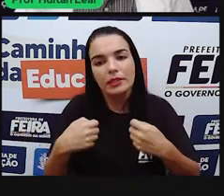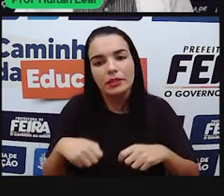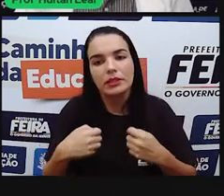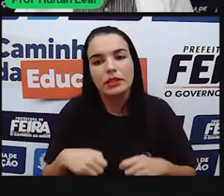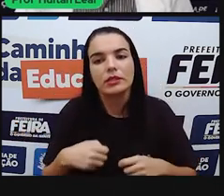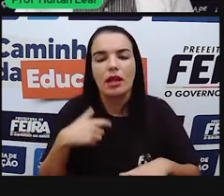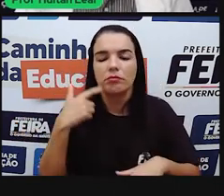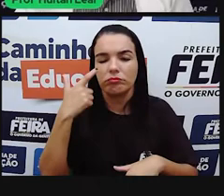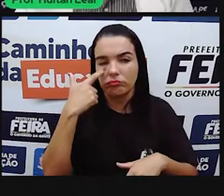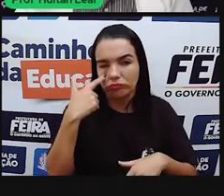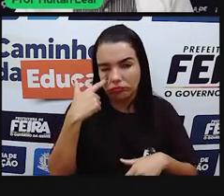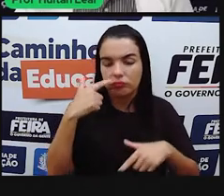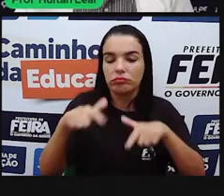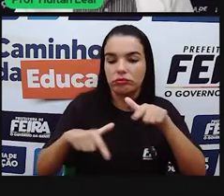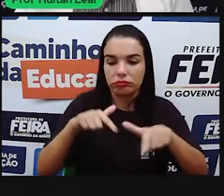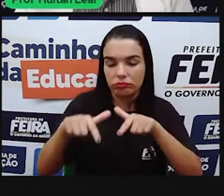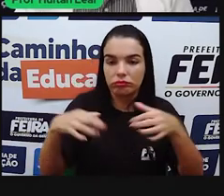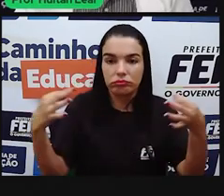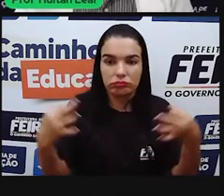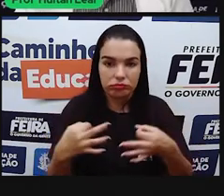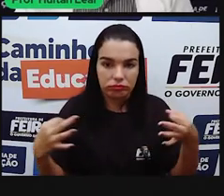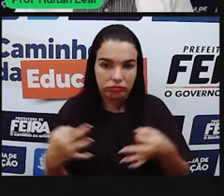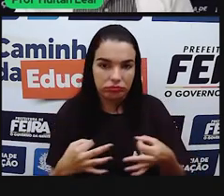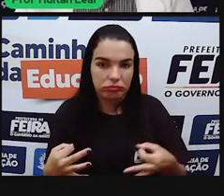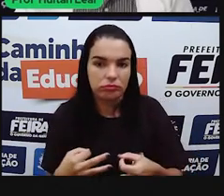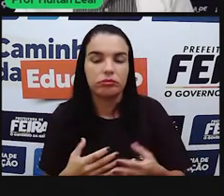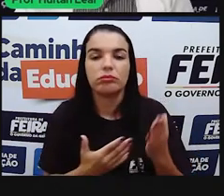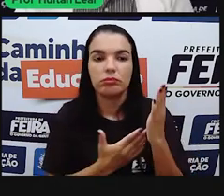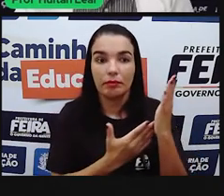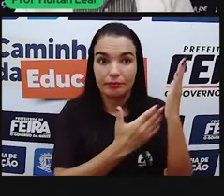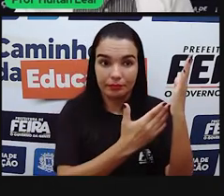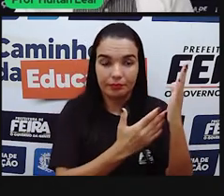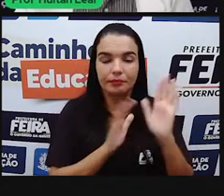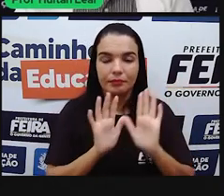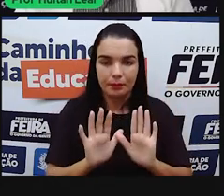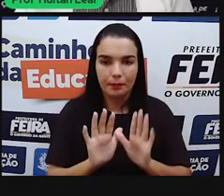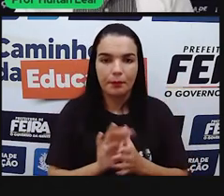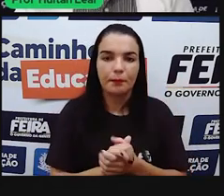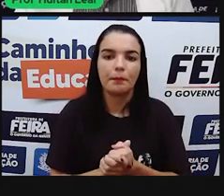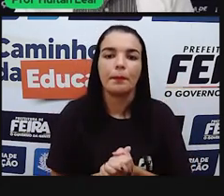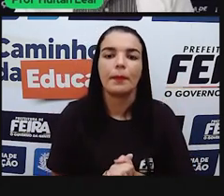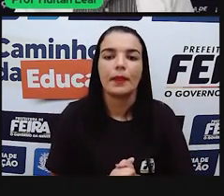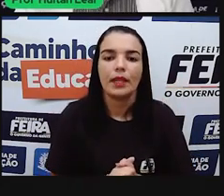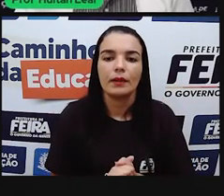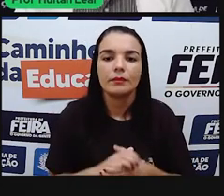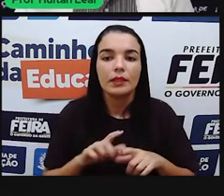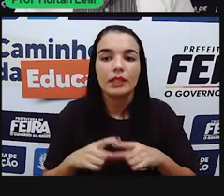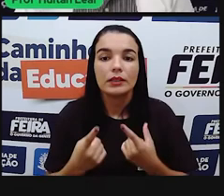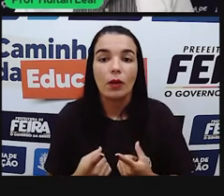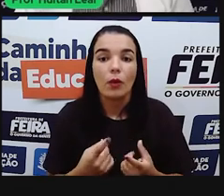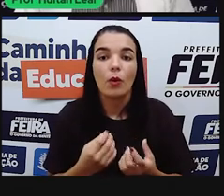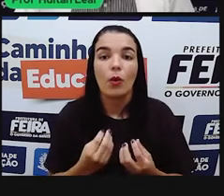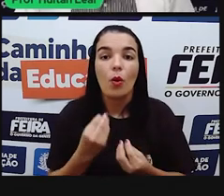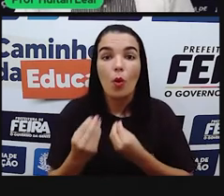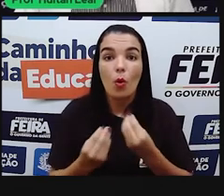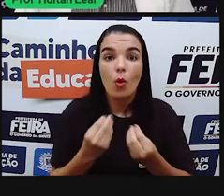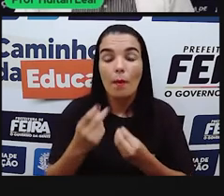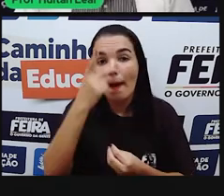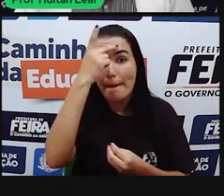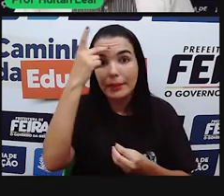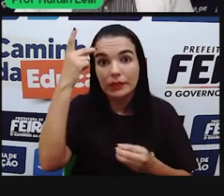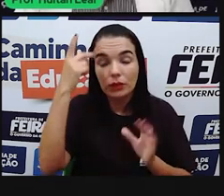trabalhada, mais bem impostada, como vocês vão ver daqui a pouco. Então, como